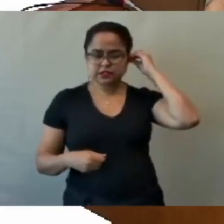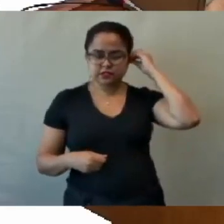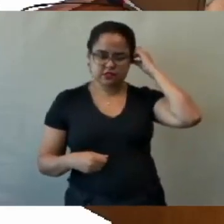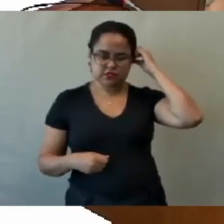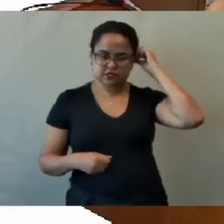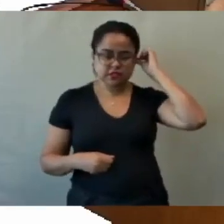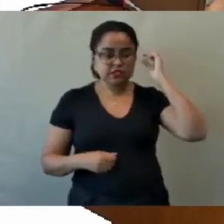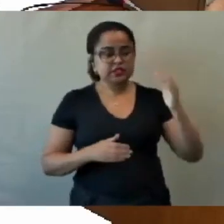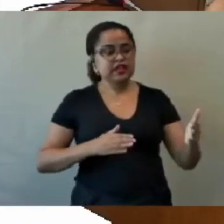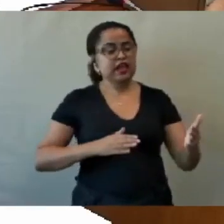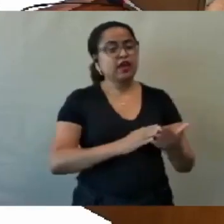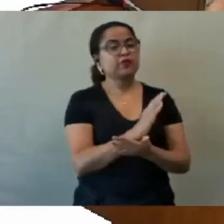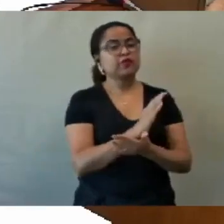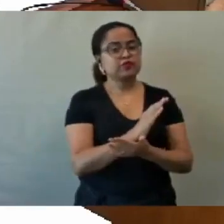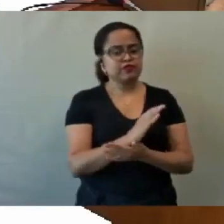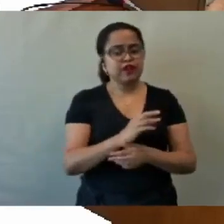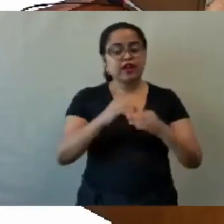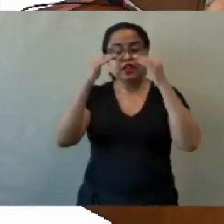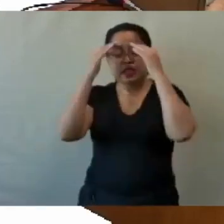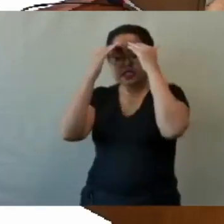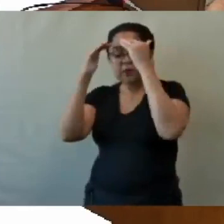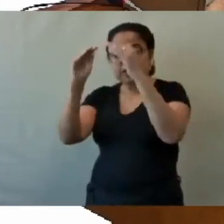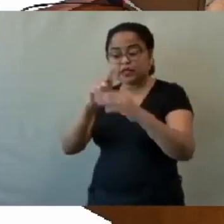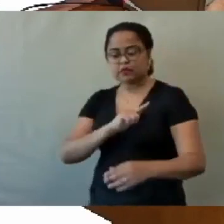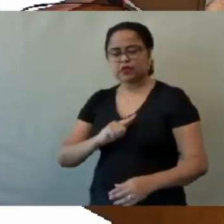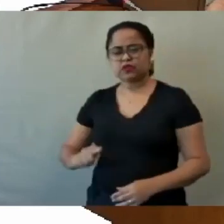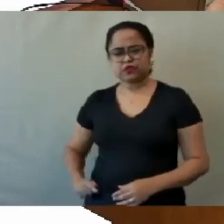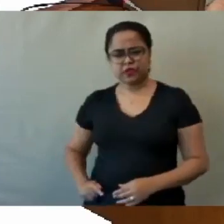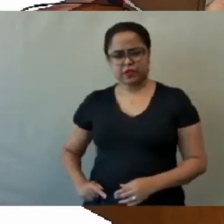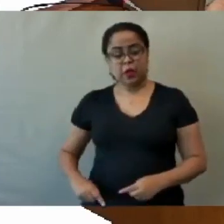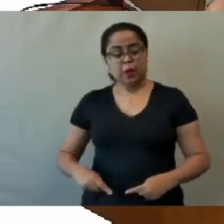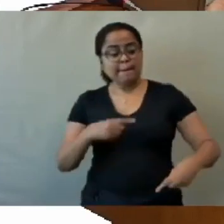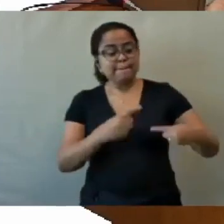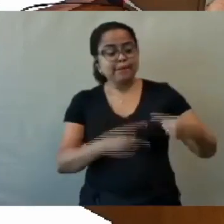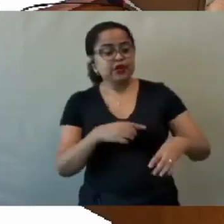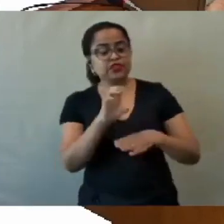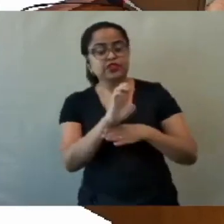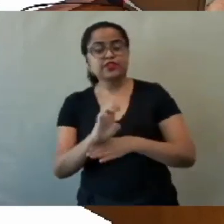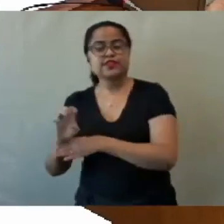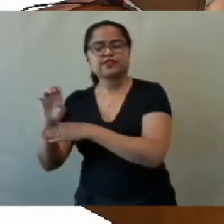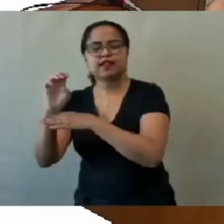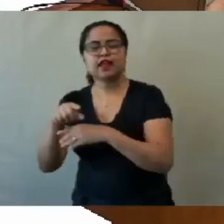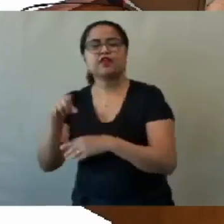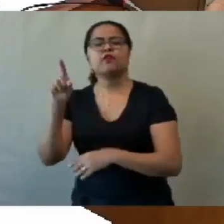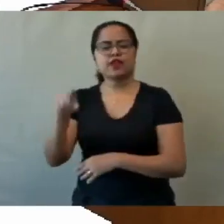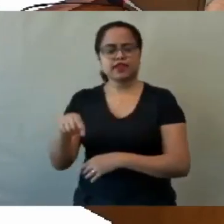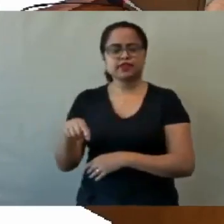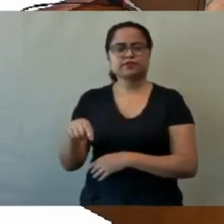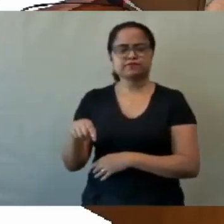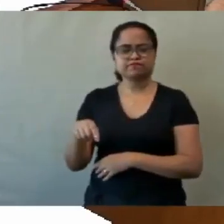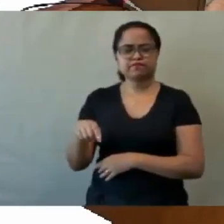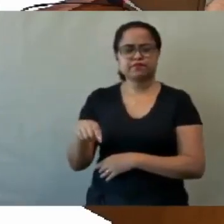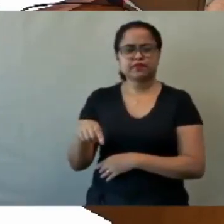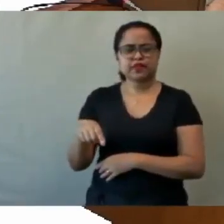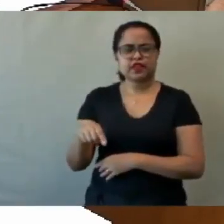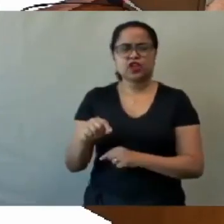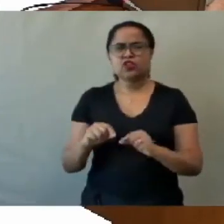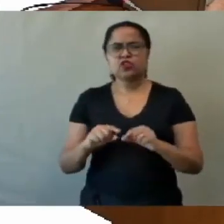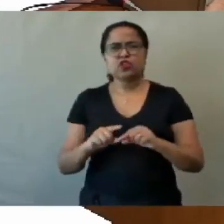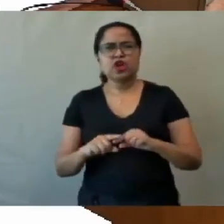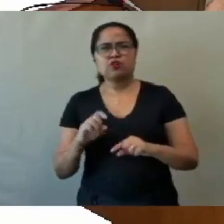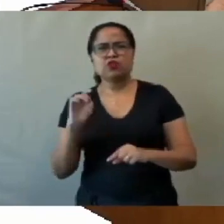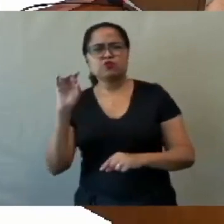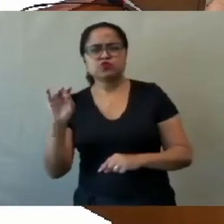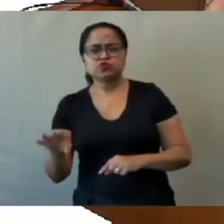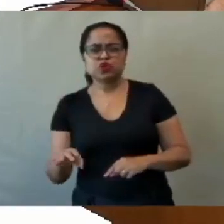depois respeitado pelos governos. Política de Estado é isso. A população não é só quando ela elege um governante que